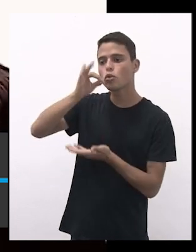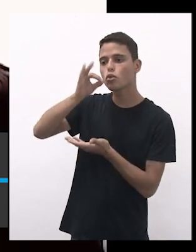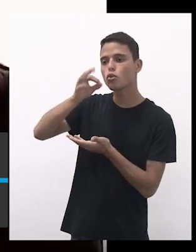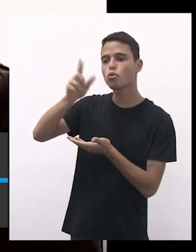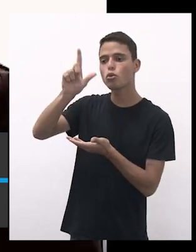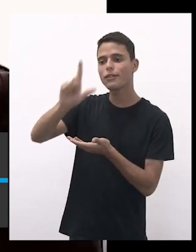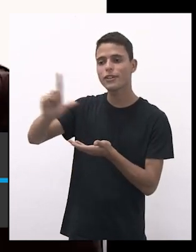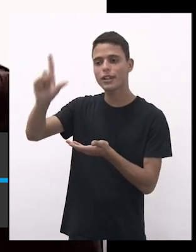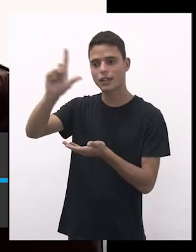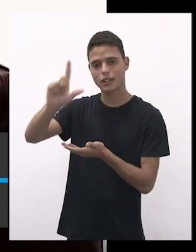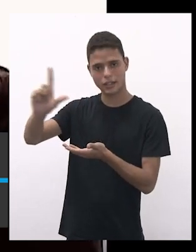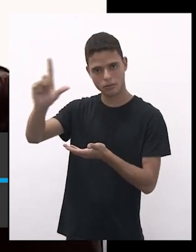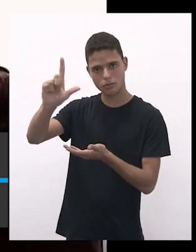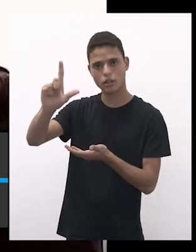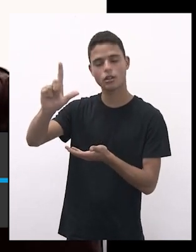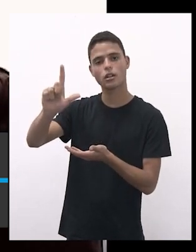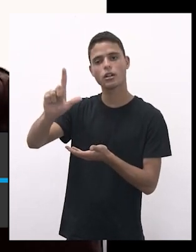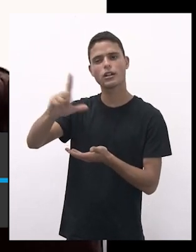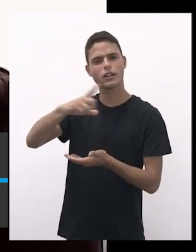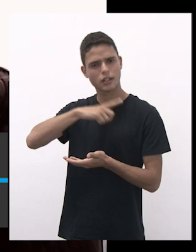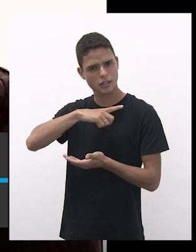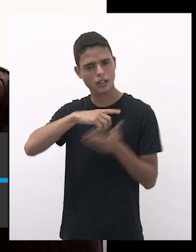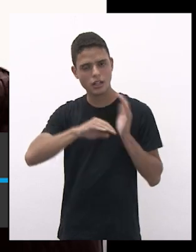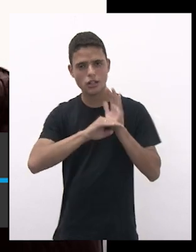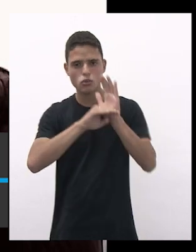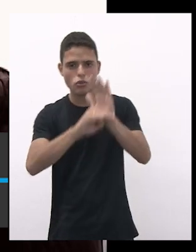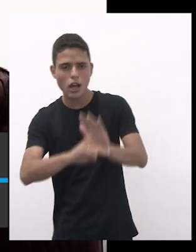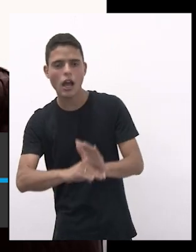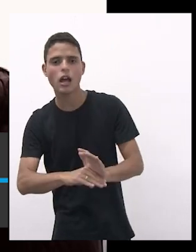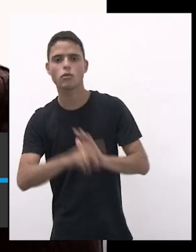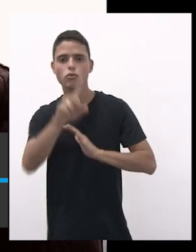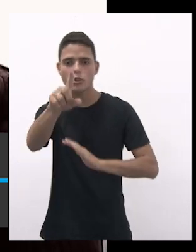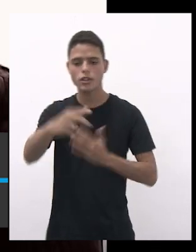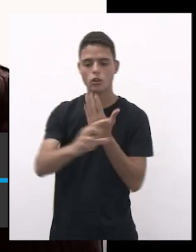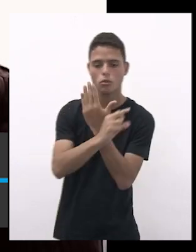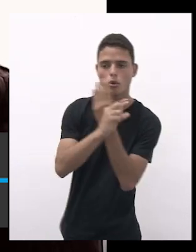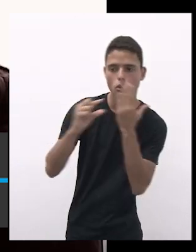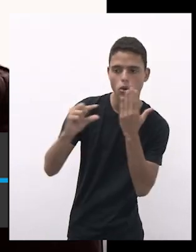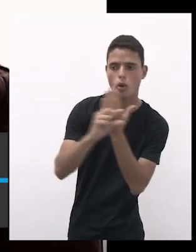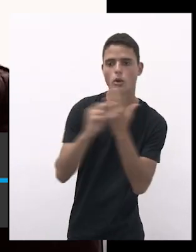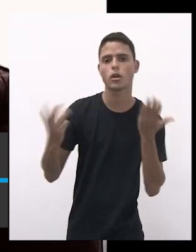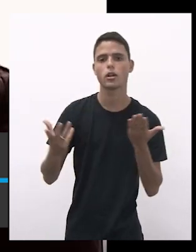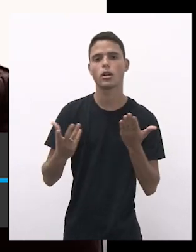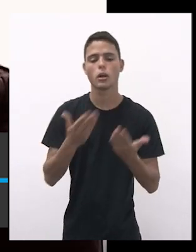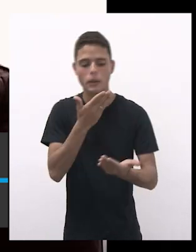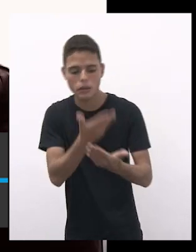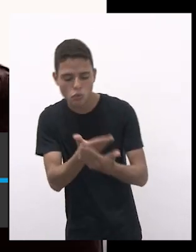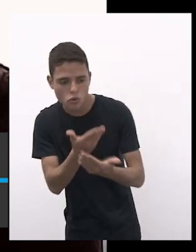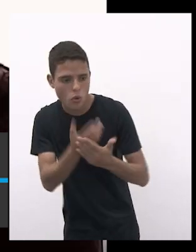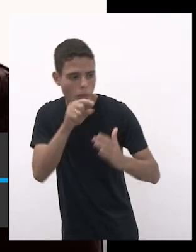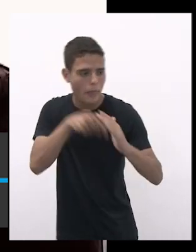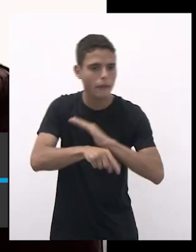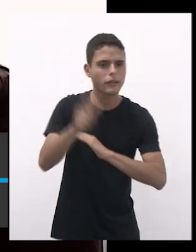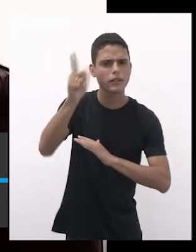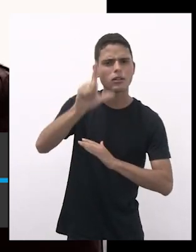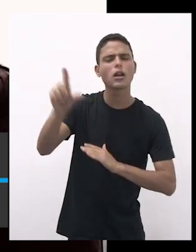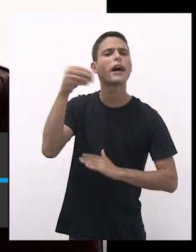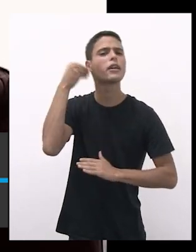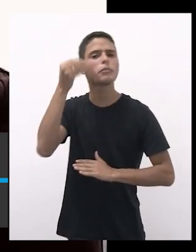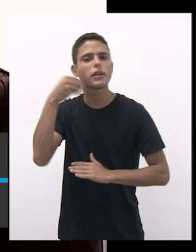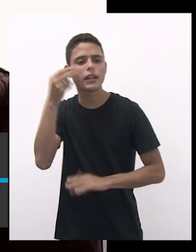tem contribuído, enquanto leitora, estudiosa de literatura, o quanto essa experiência com esse público